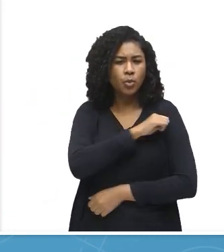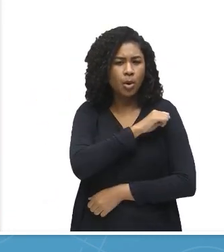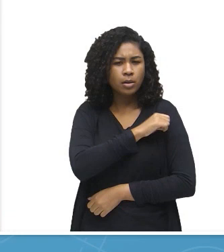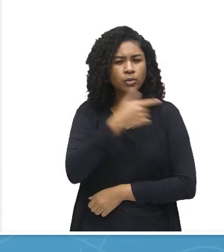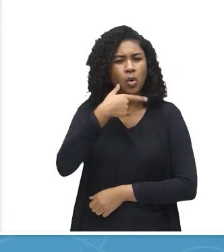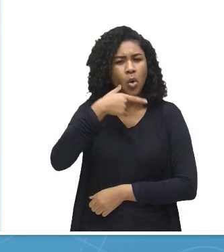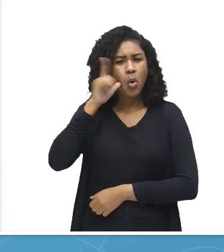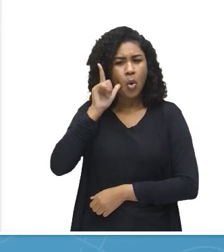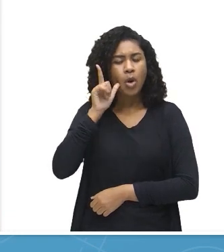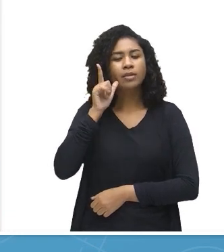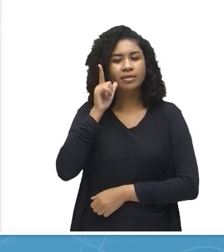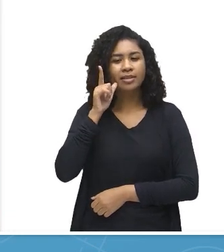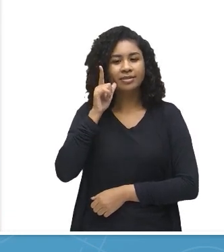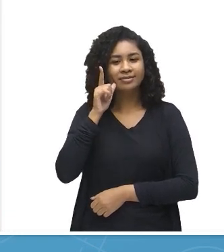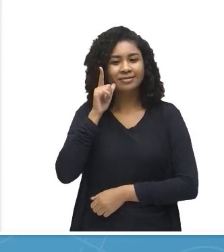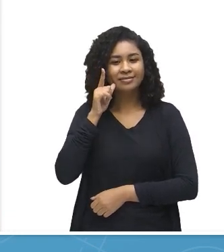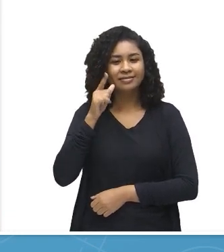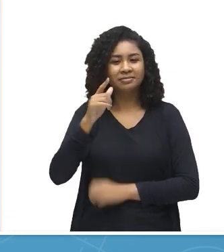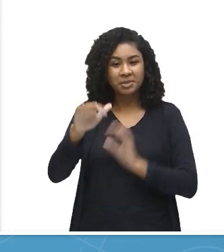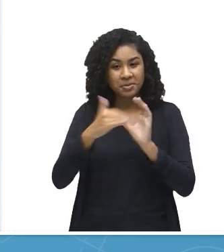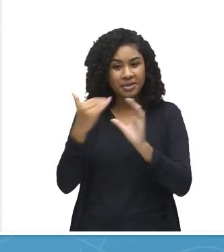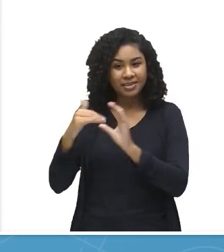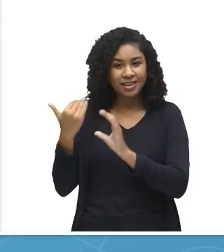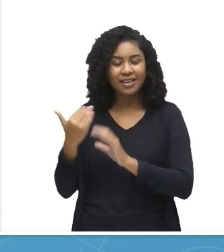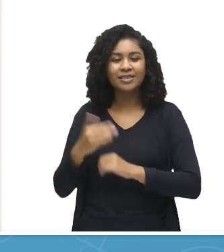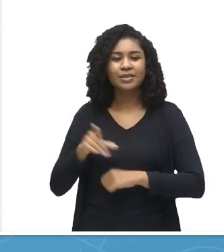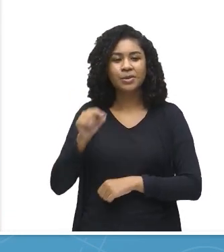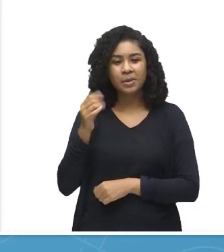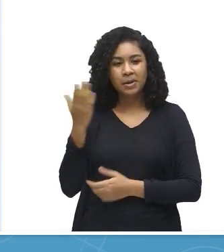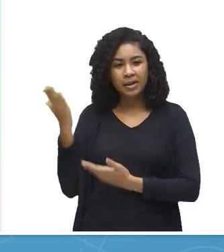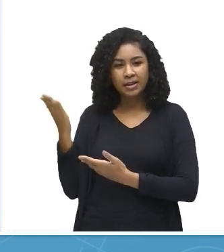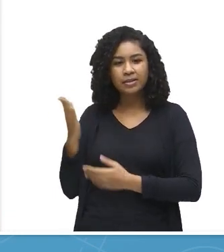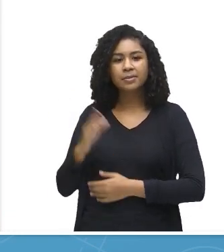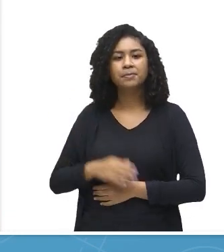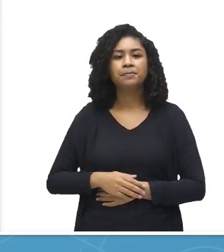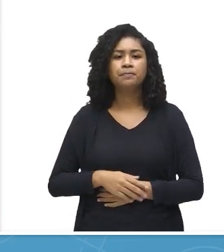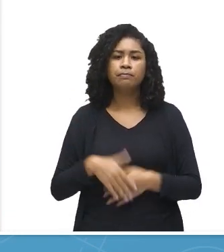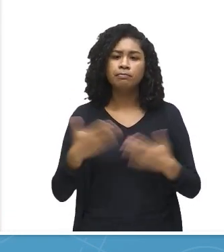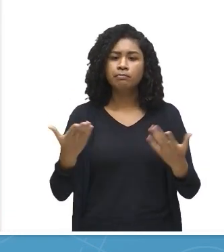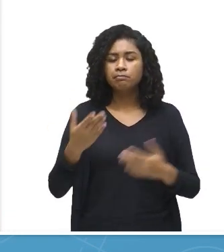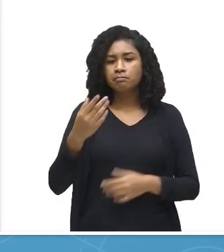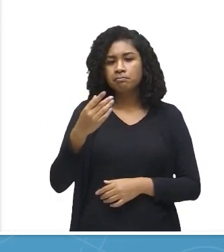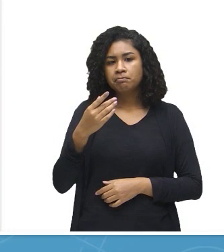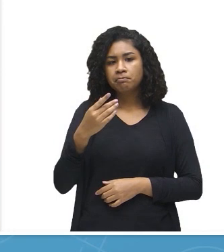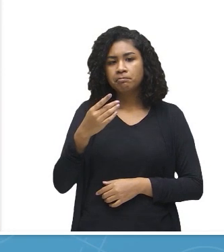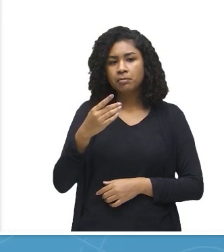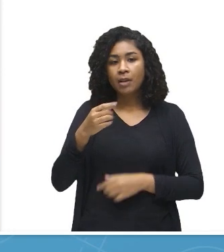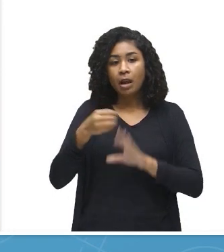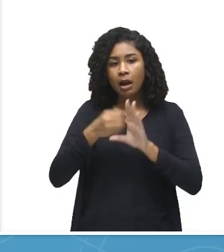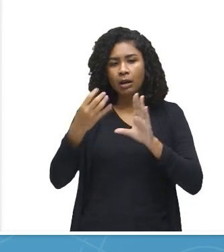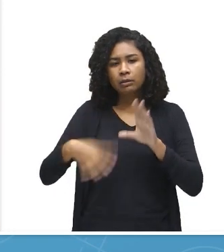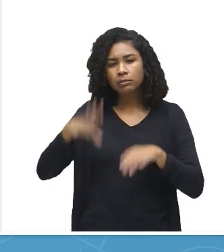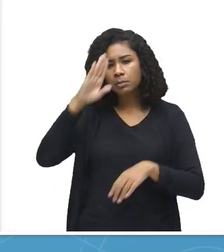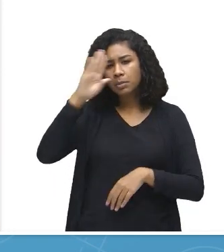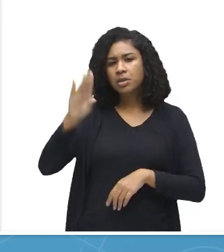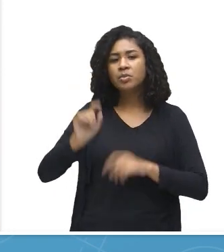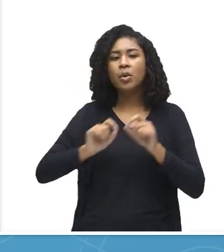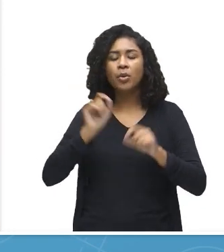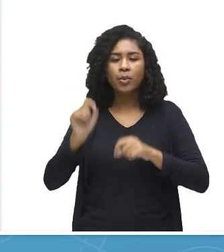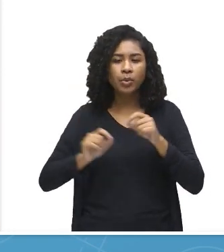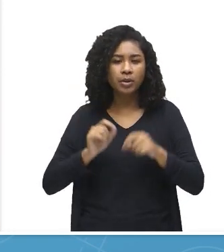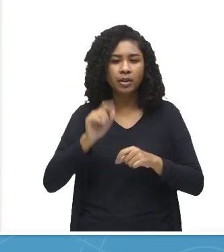possui letras improvisadas. Uma das características do partido alto é o improviso, né? Falam sobre a realidade dos morros e das regiões